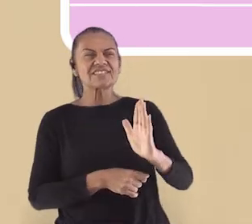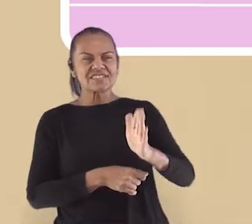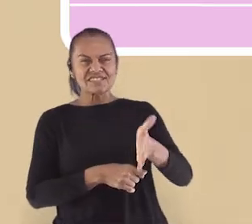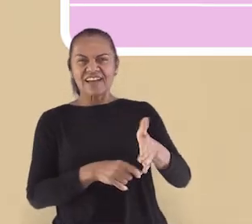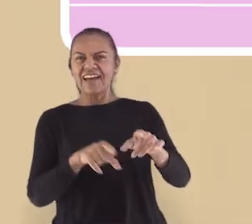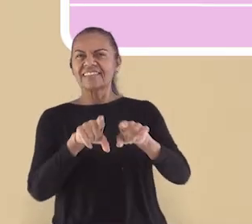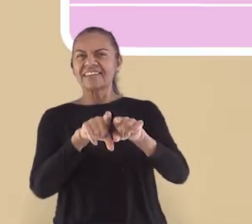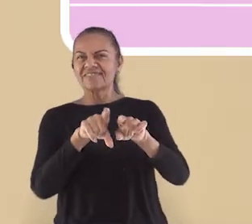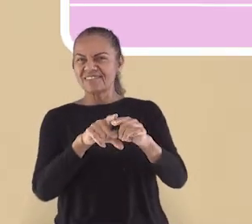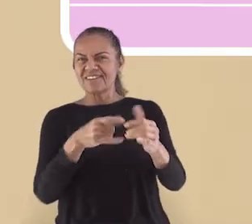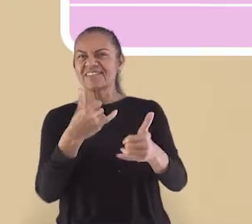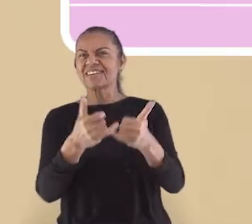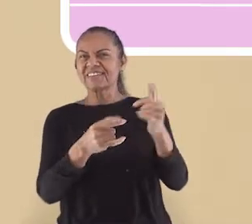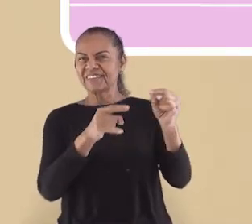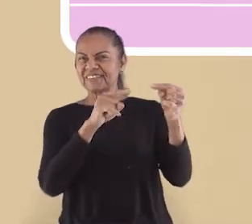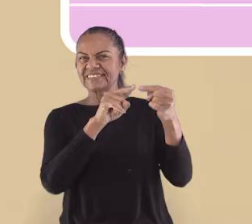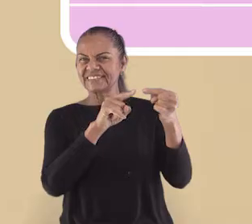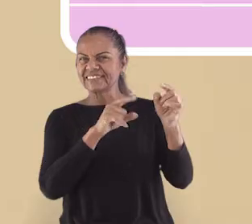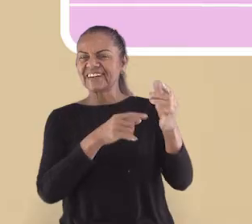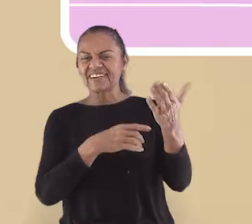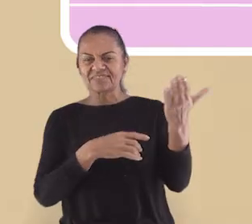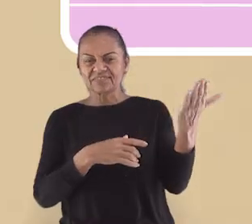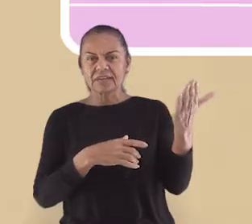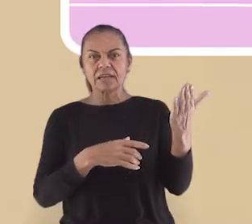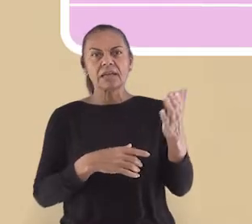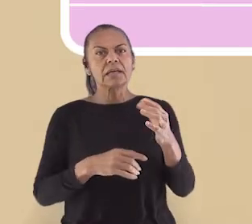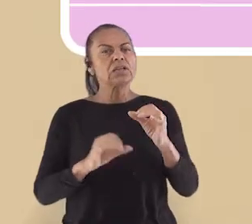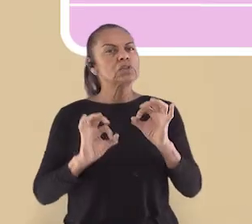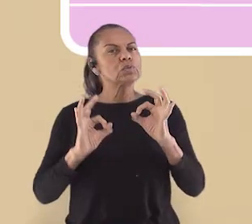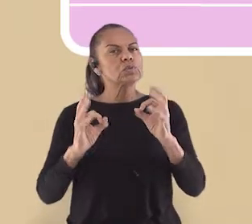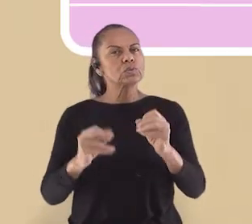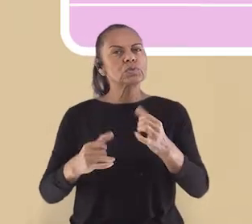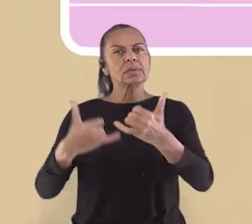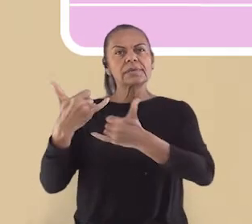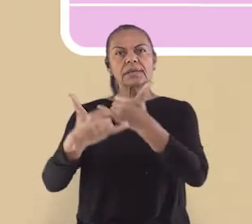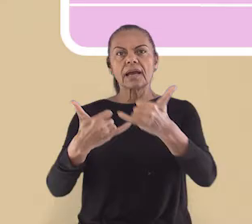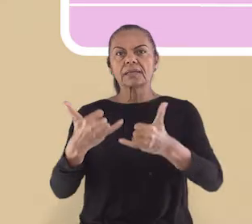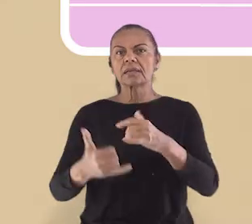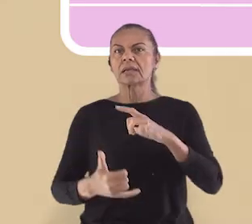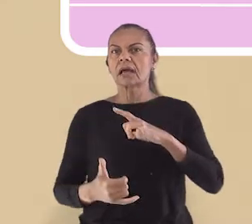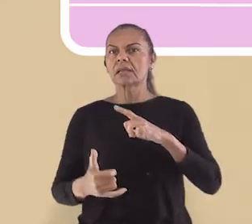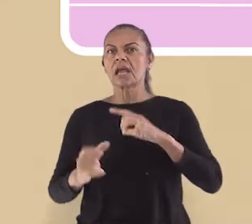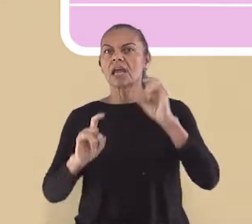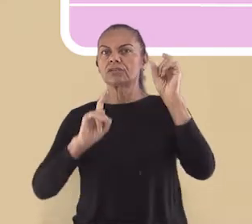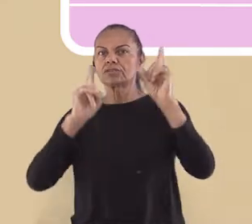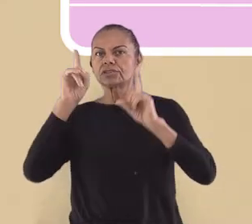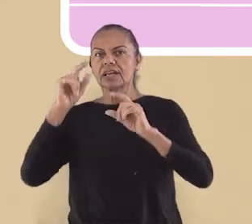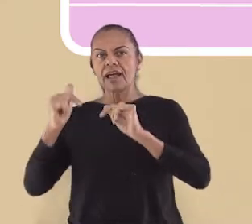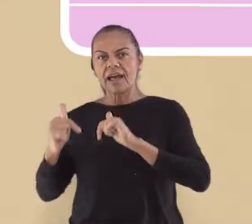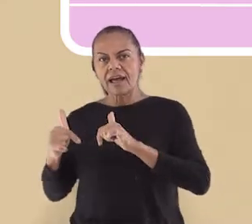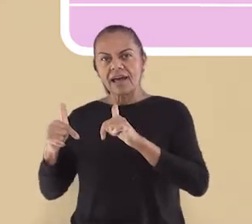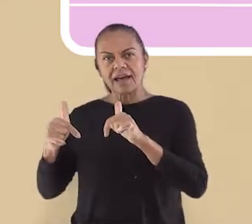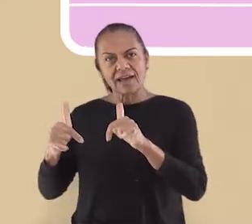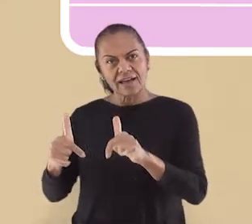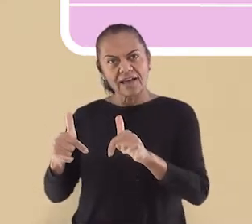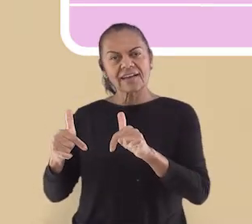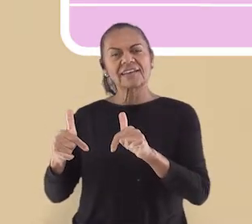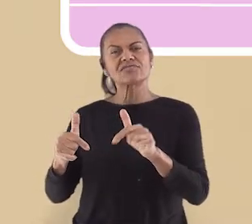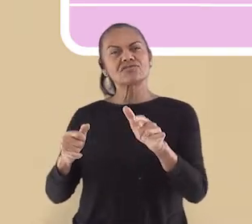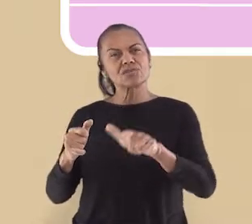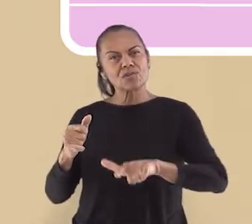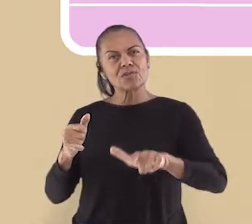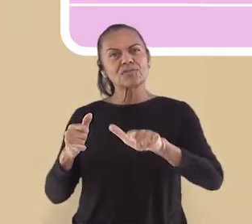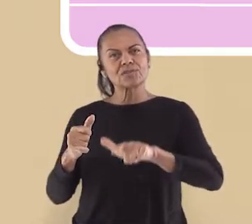Podemos perceber que em todas as brincadeiras existem gestos e atitudes repetidos e ações repetidas.